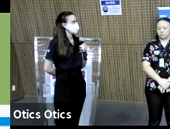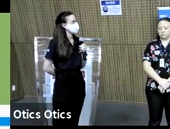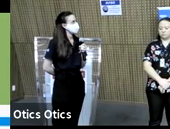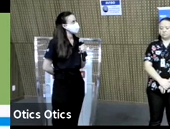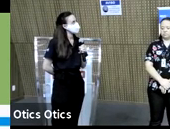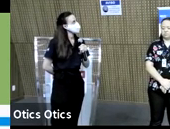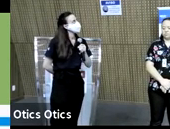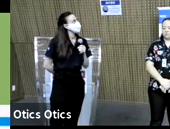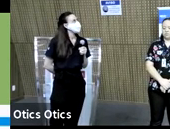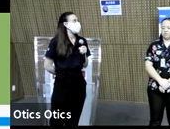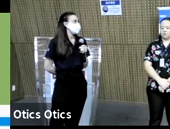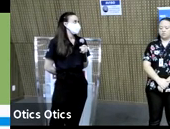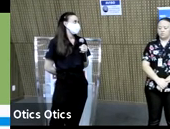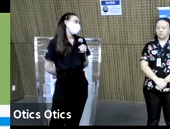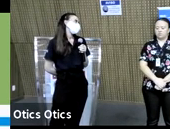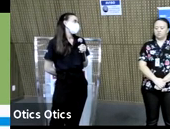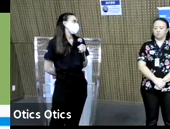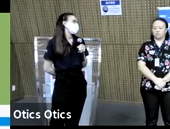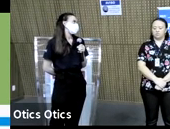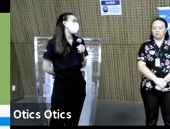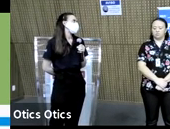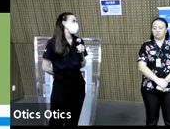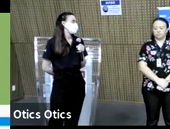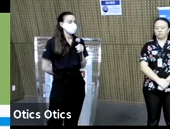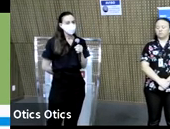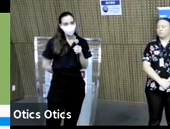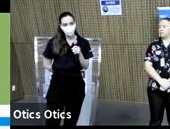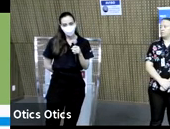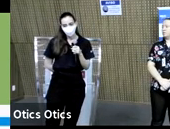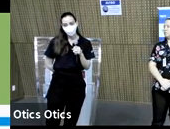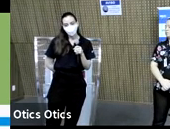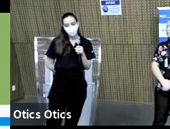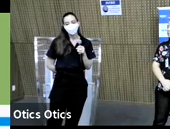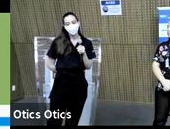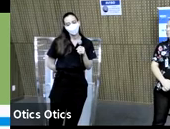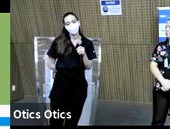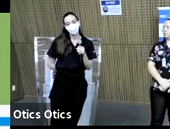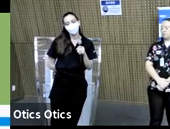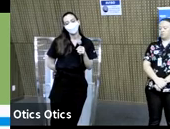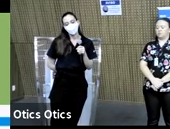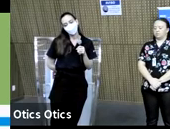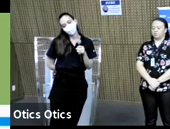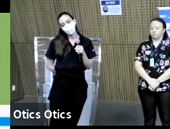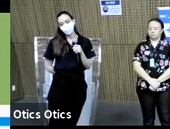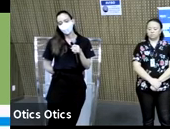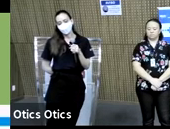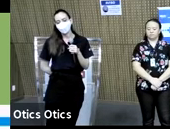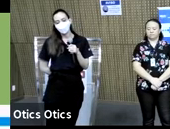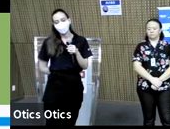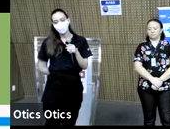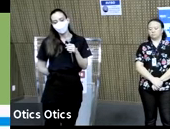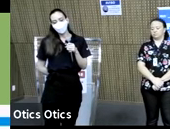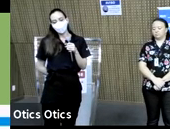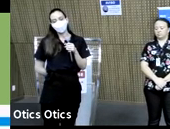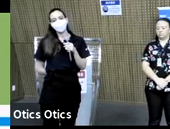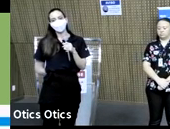de consumo alimentar, a gente conseguiu cadastrar, né, registrar um pouquinho mais, mas ainda é algo que precisa